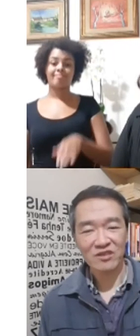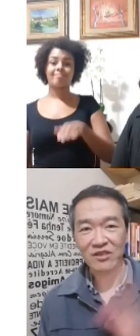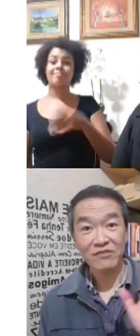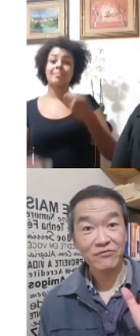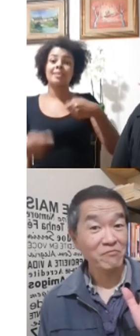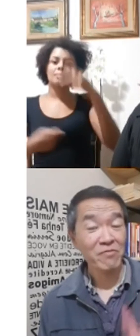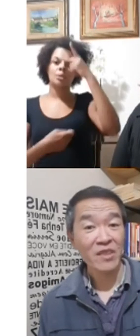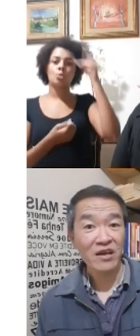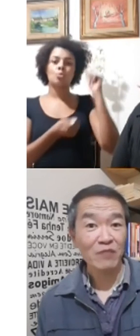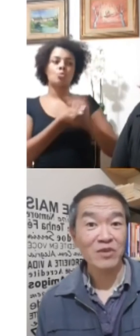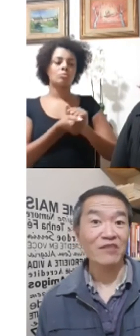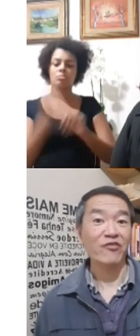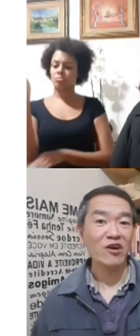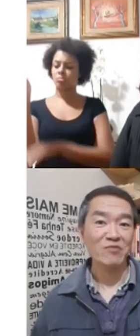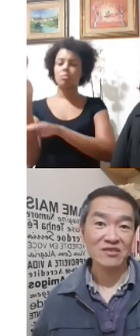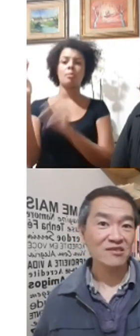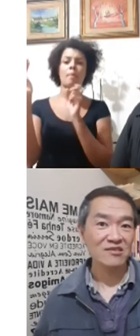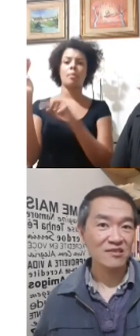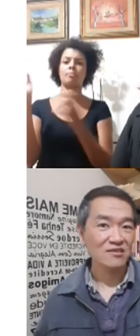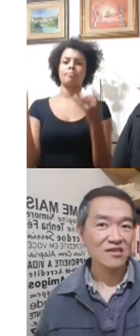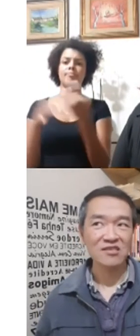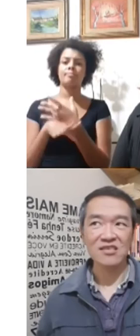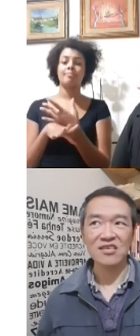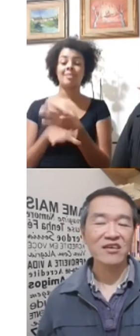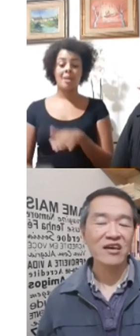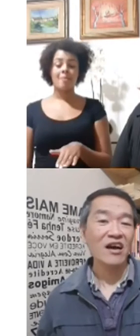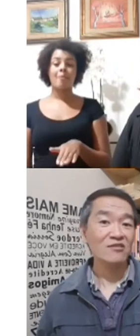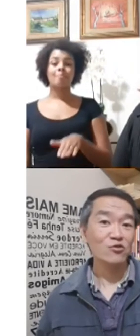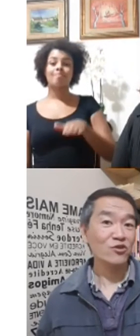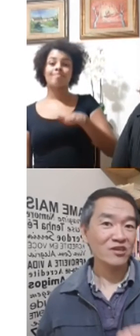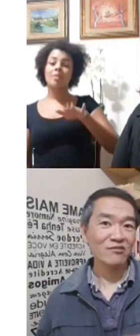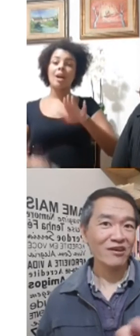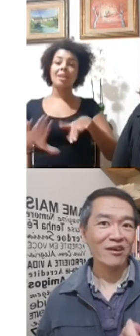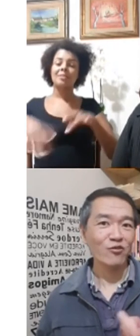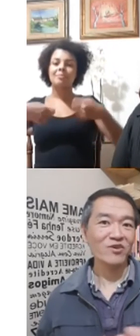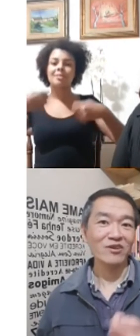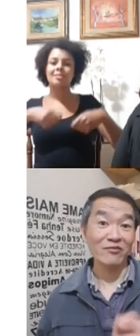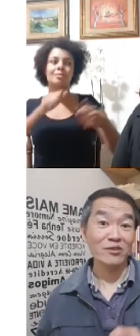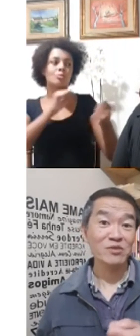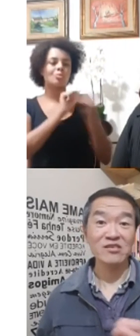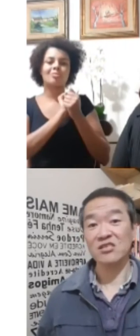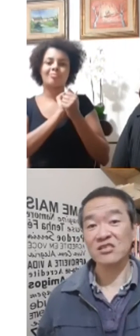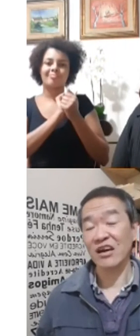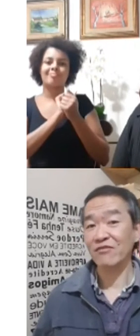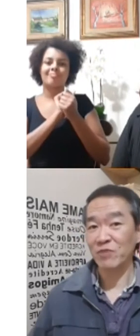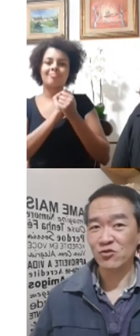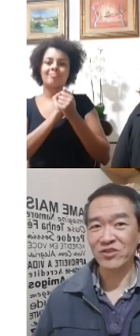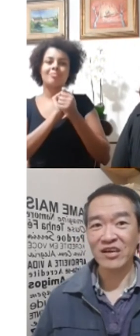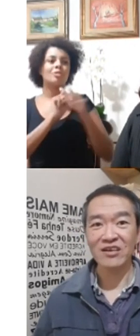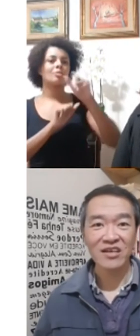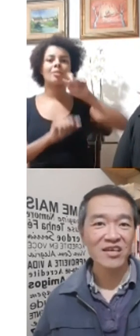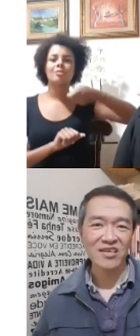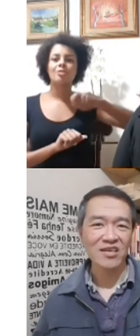apertar o botão e ele vai. Plataforma, às vezes, tem gente que aciona aquilo, é como você precisa de chave